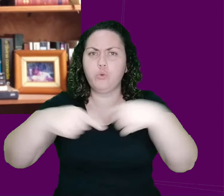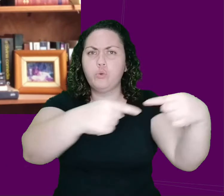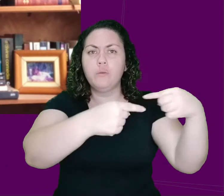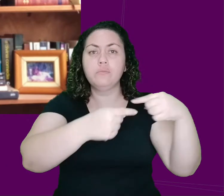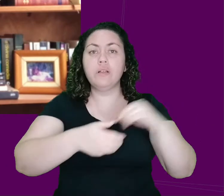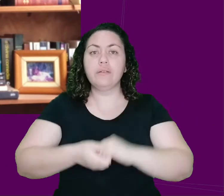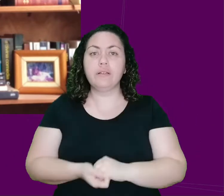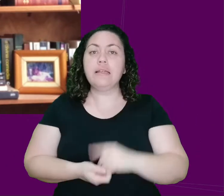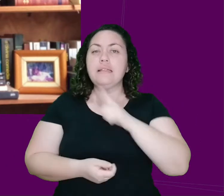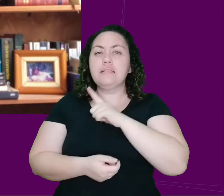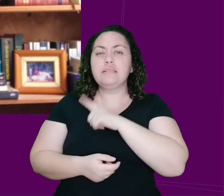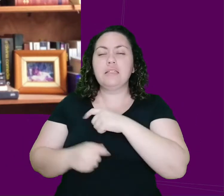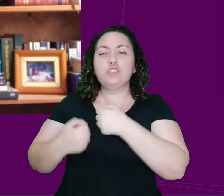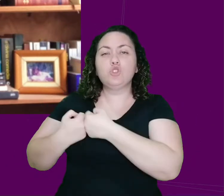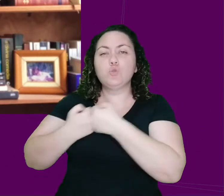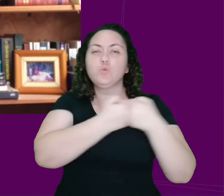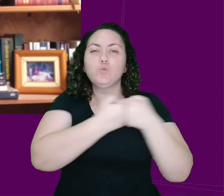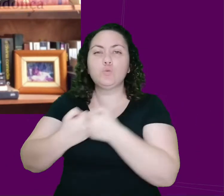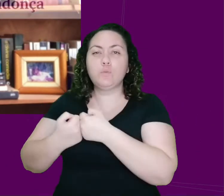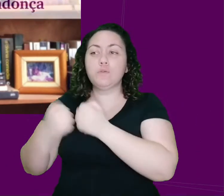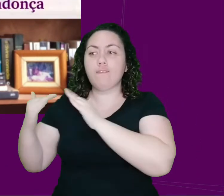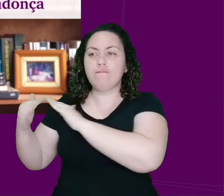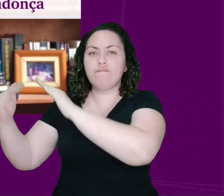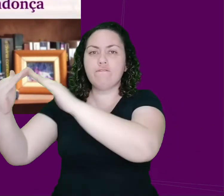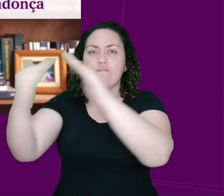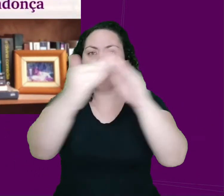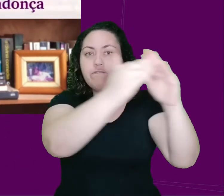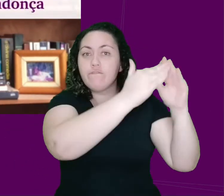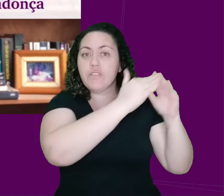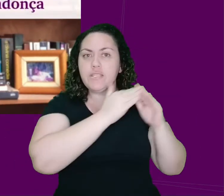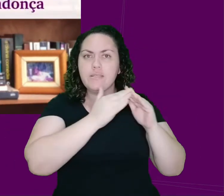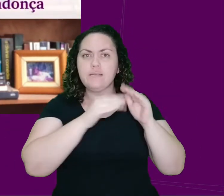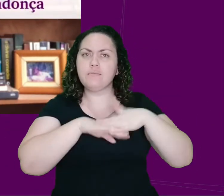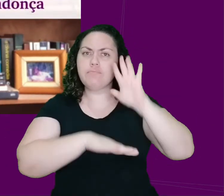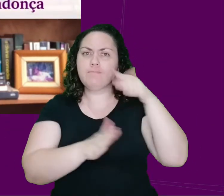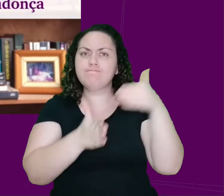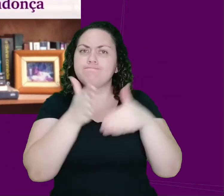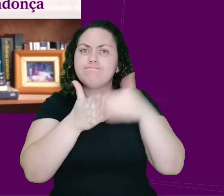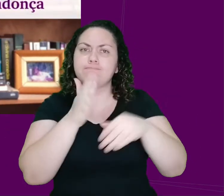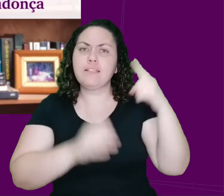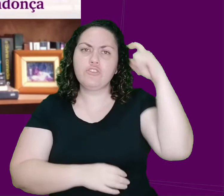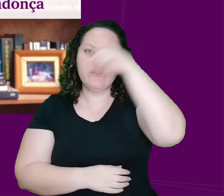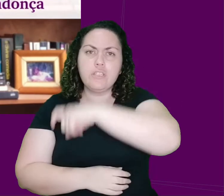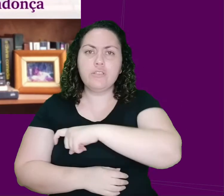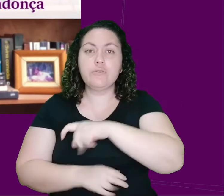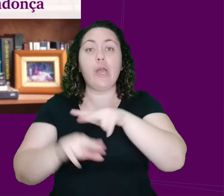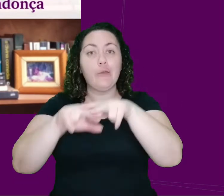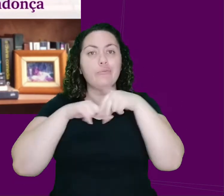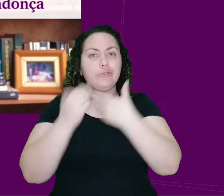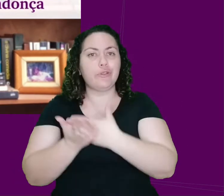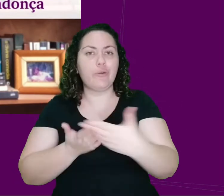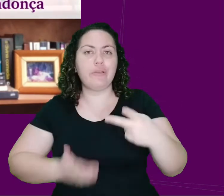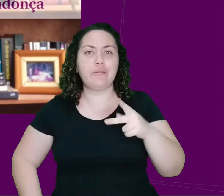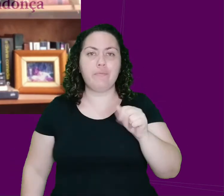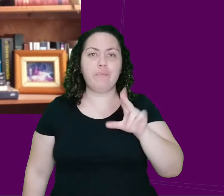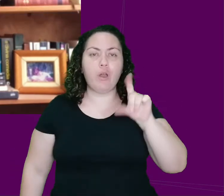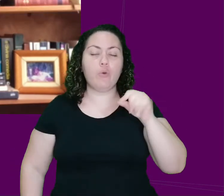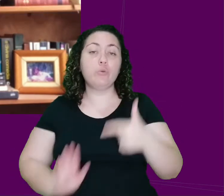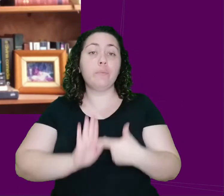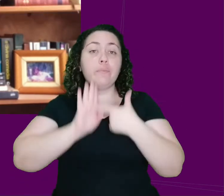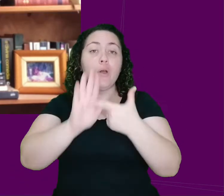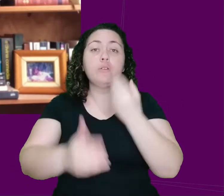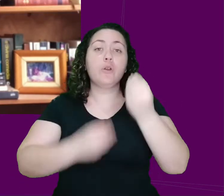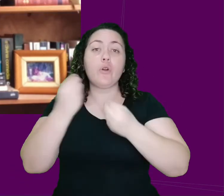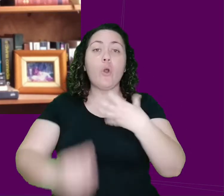As disputas pelos limites das terras com o vizinho Mendonça são o maior obstáculo e aqui Paulo Honório nos introduz a sua